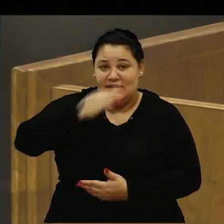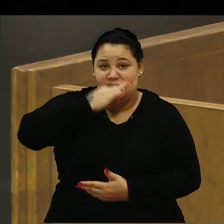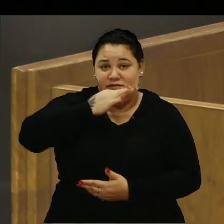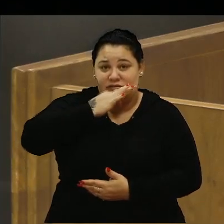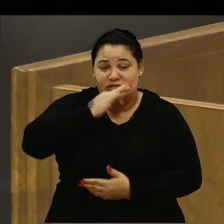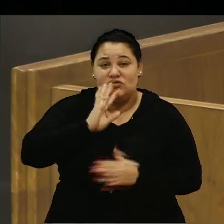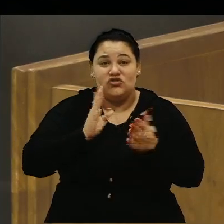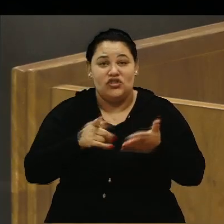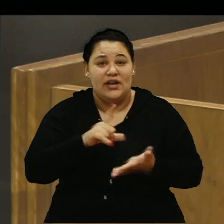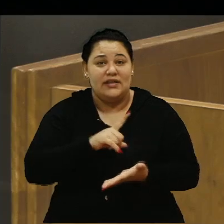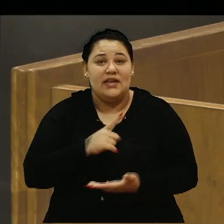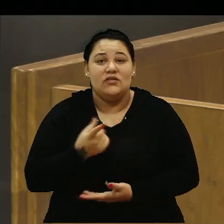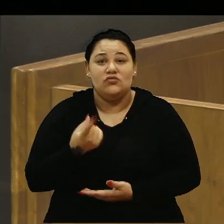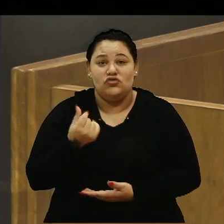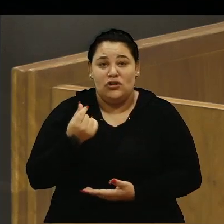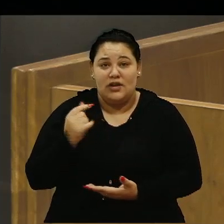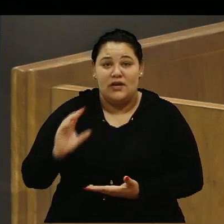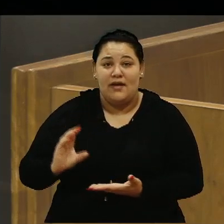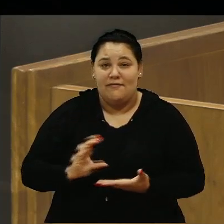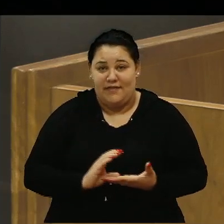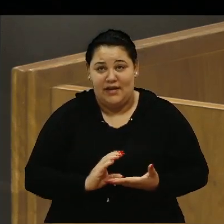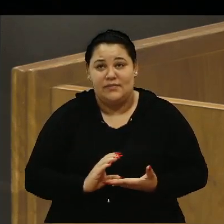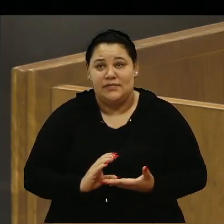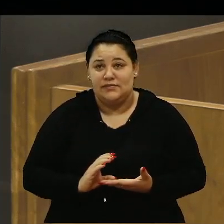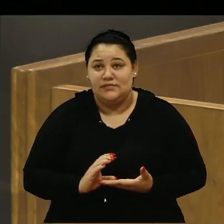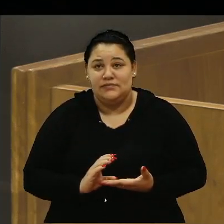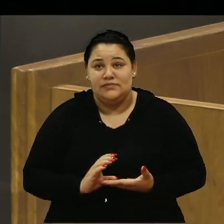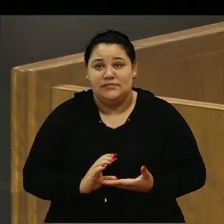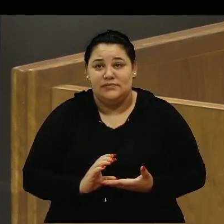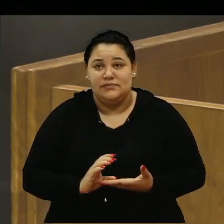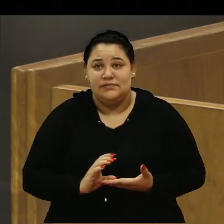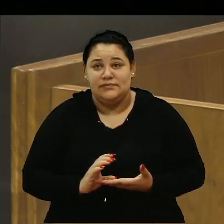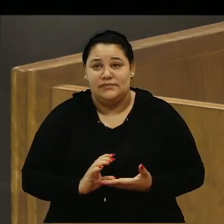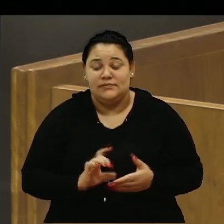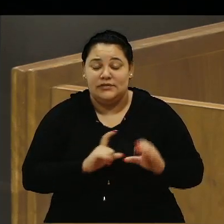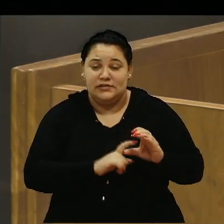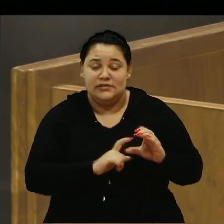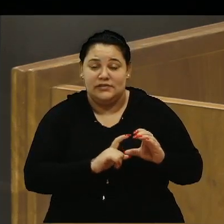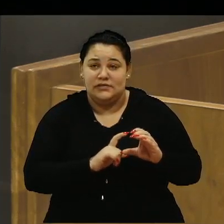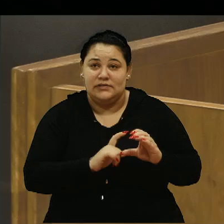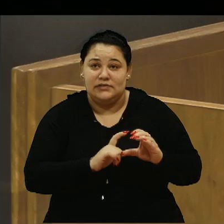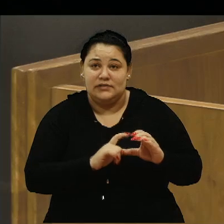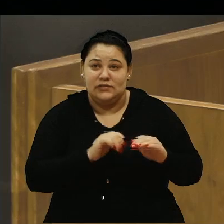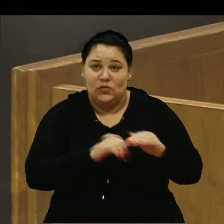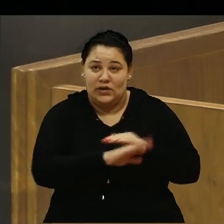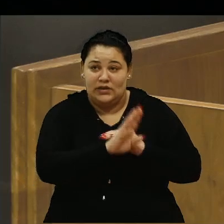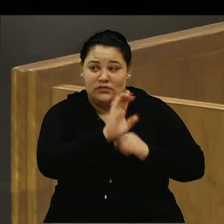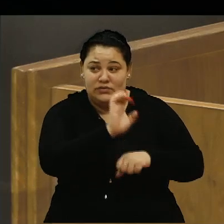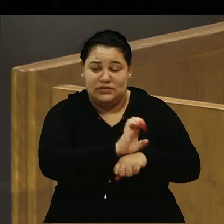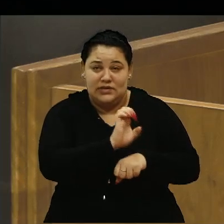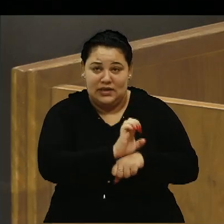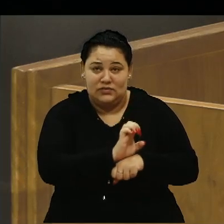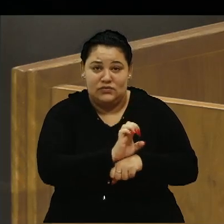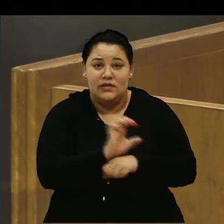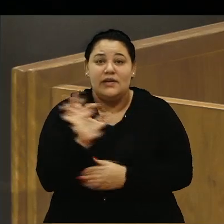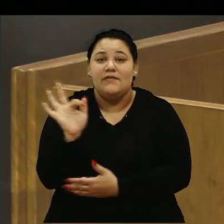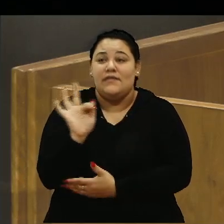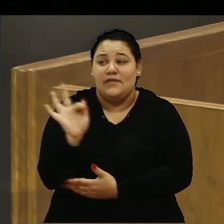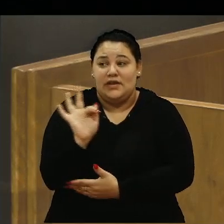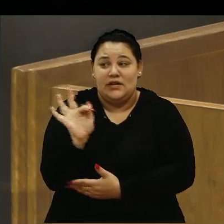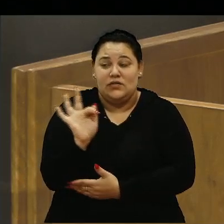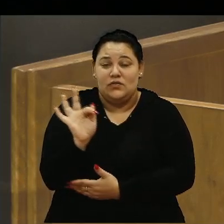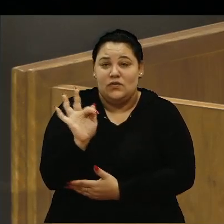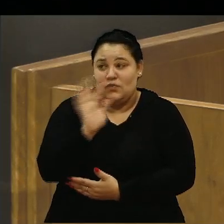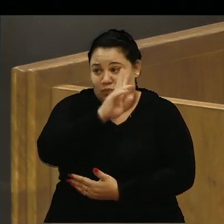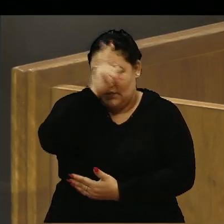o dinheiro depositado na conta do Estado e que nós não podemos perder mais tempo. Em fevereiro, o